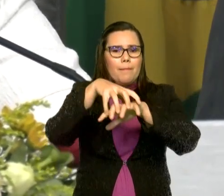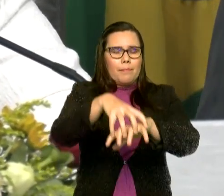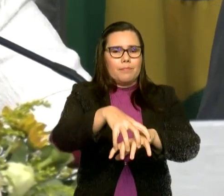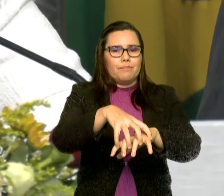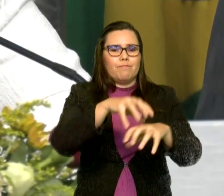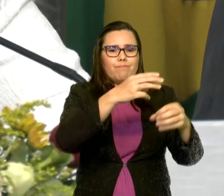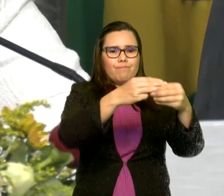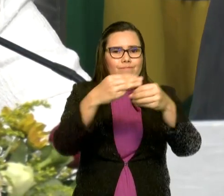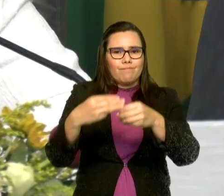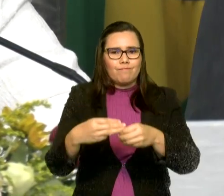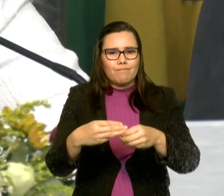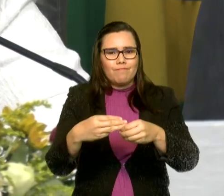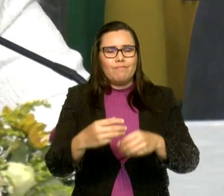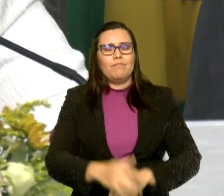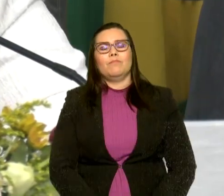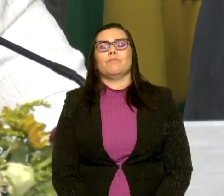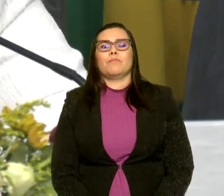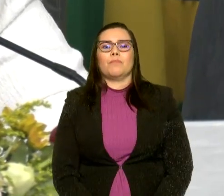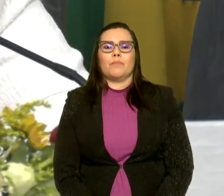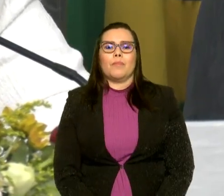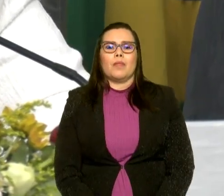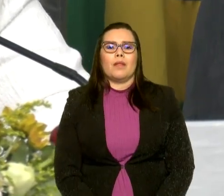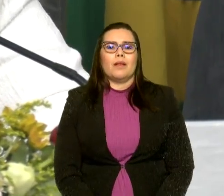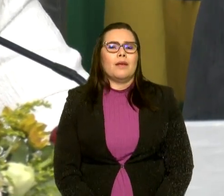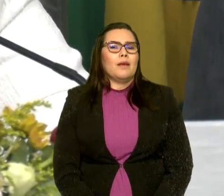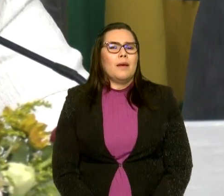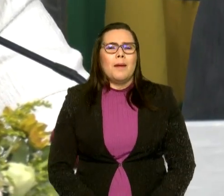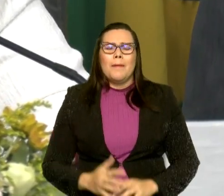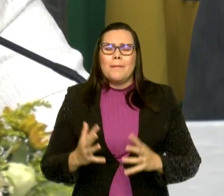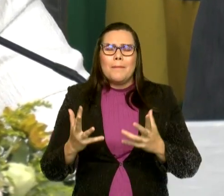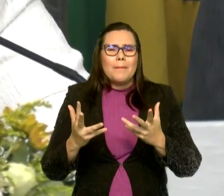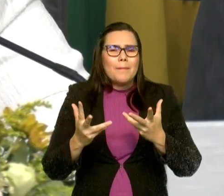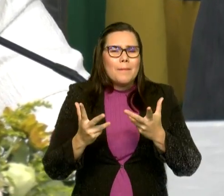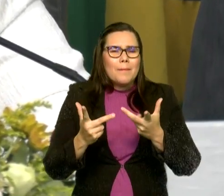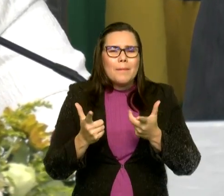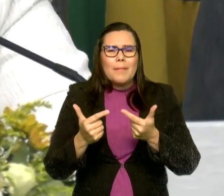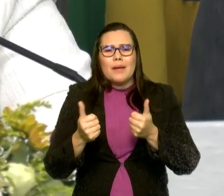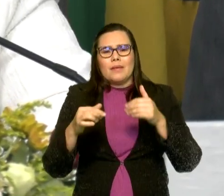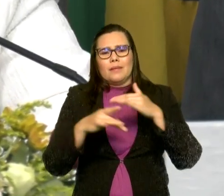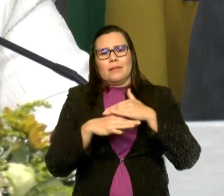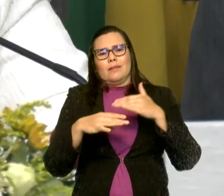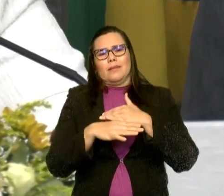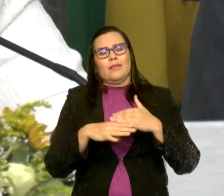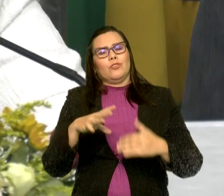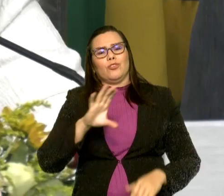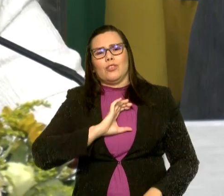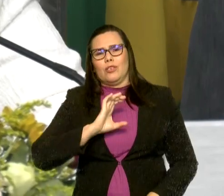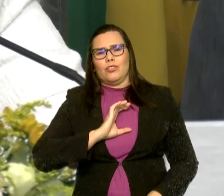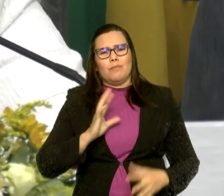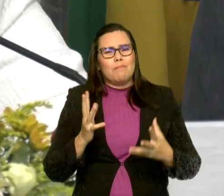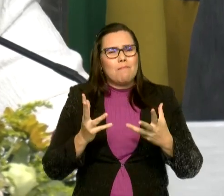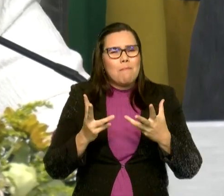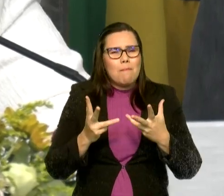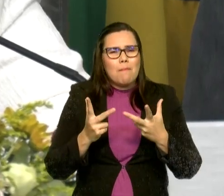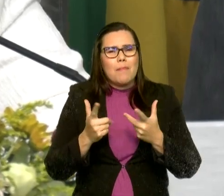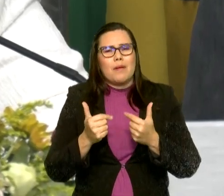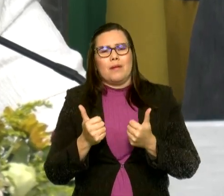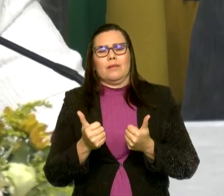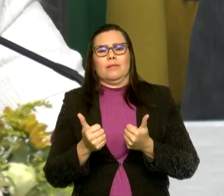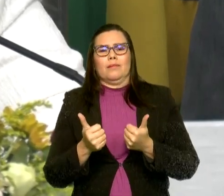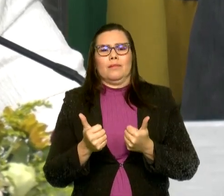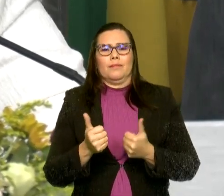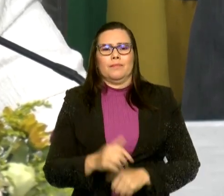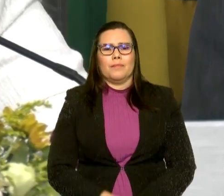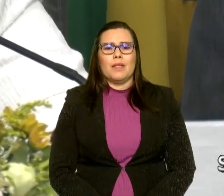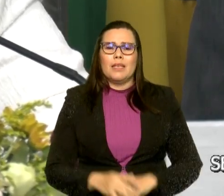aqui na bela cidade de Caxias, visitando a nossa princesa do sertão,